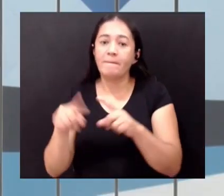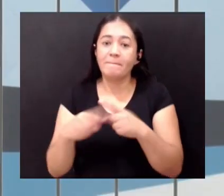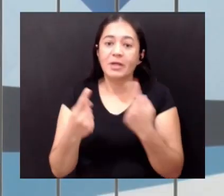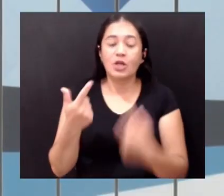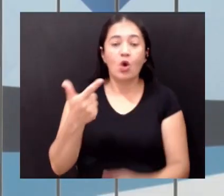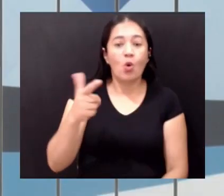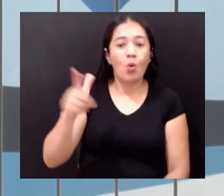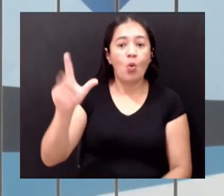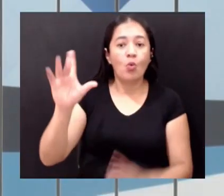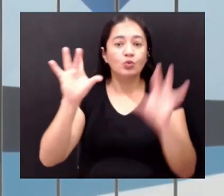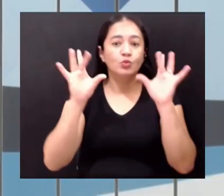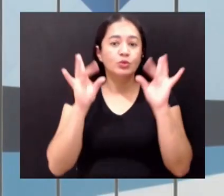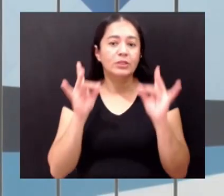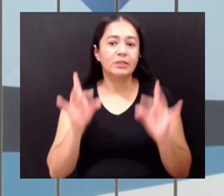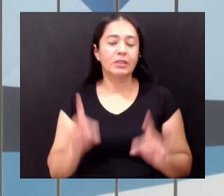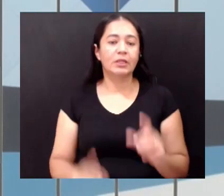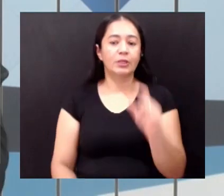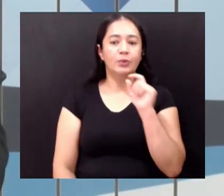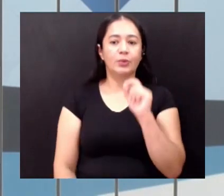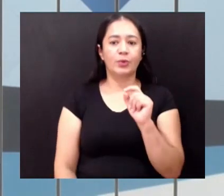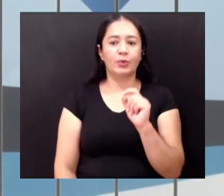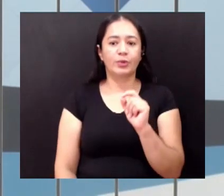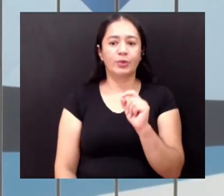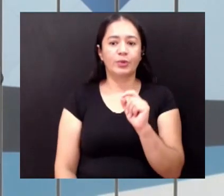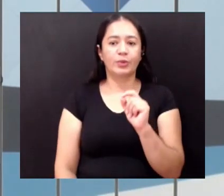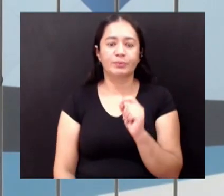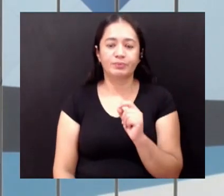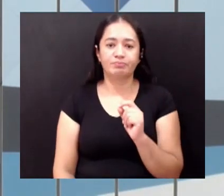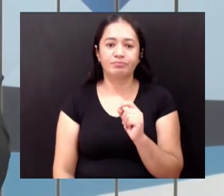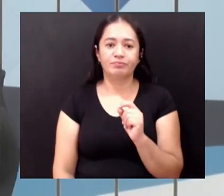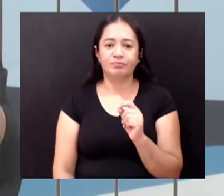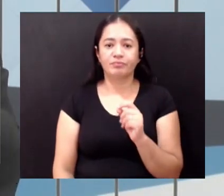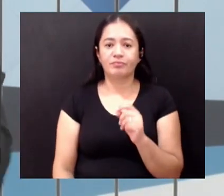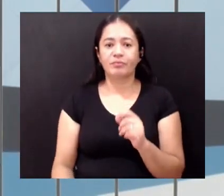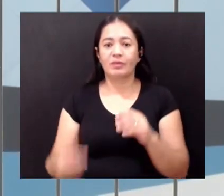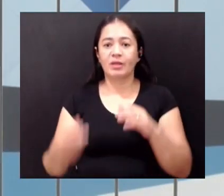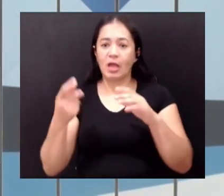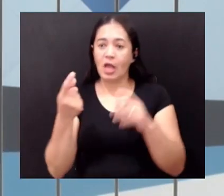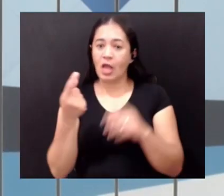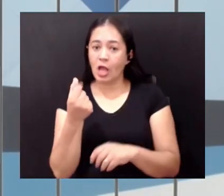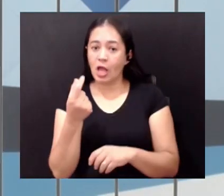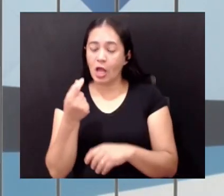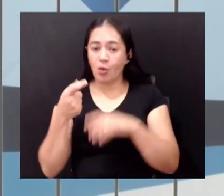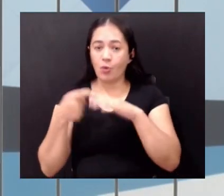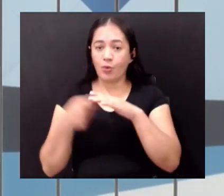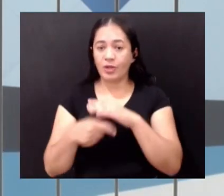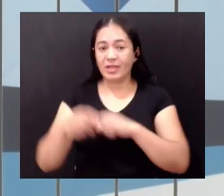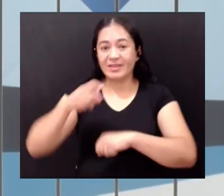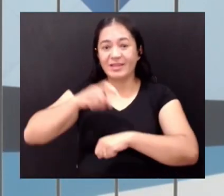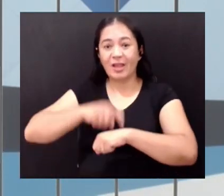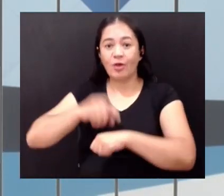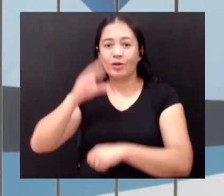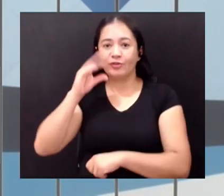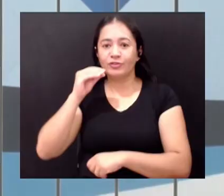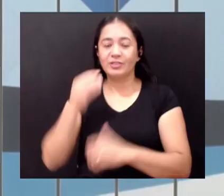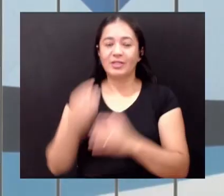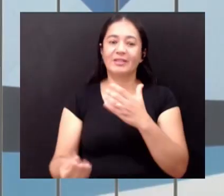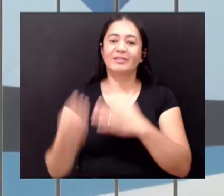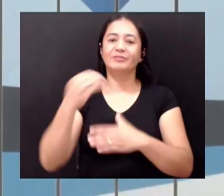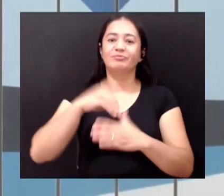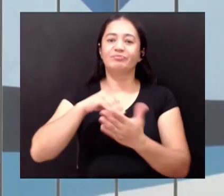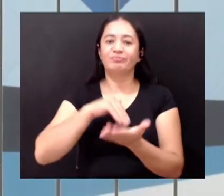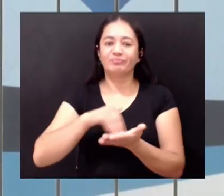falado, Carla, que é toda a economia que se gera quando esse colaborador está no escritório, né, está fora de